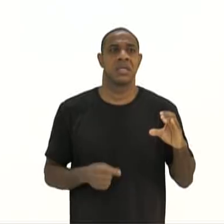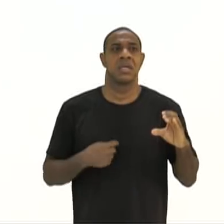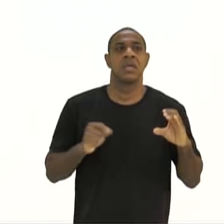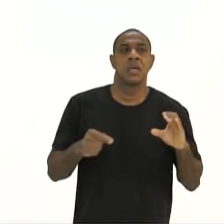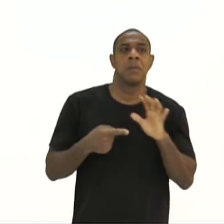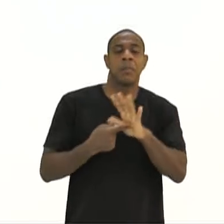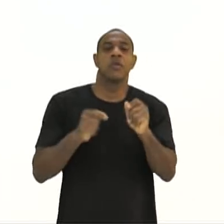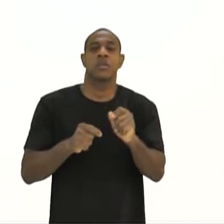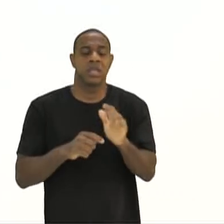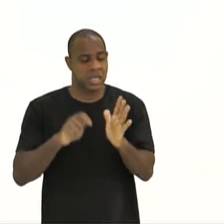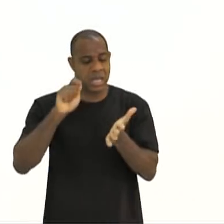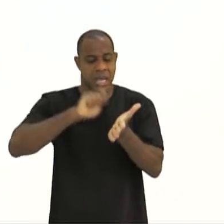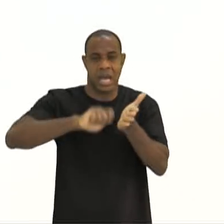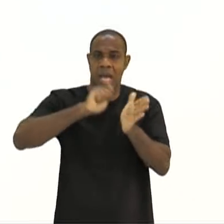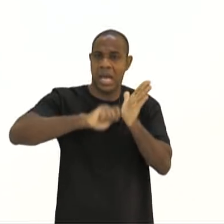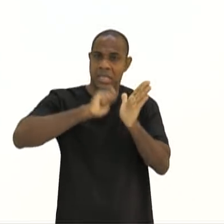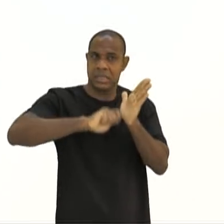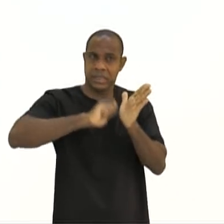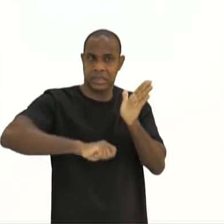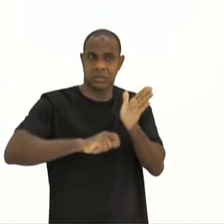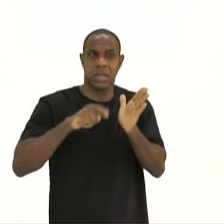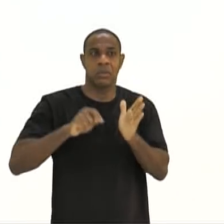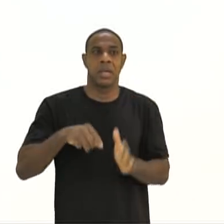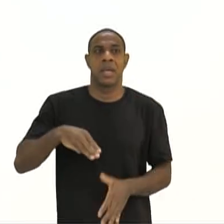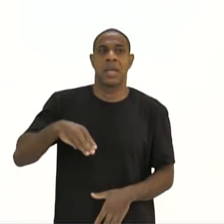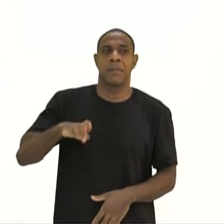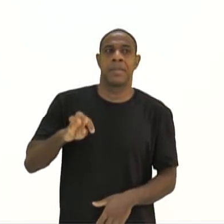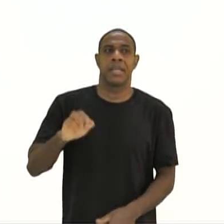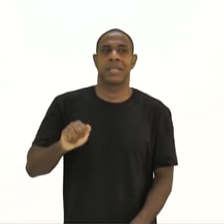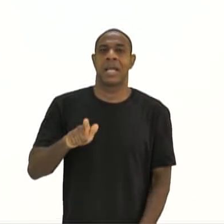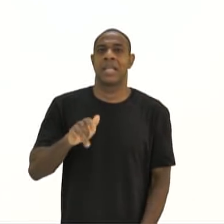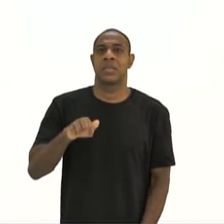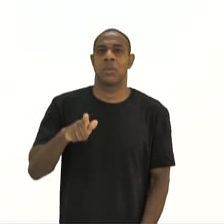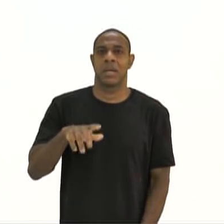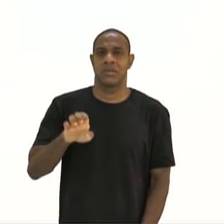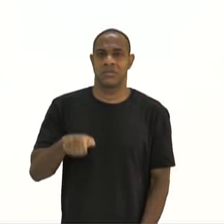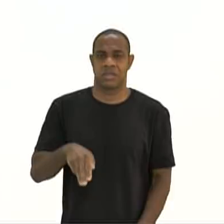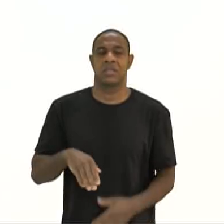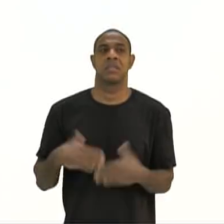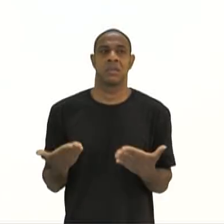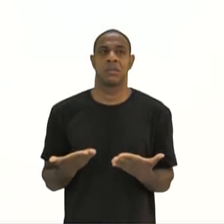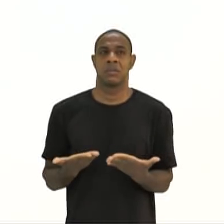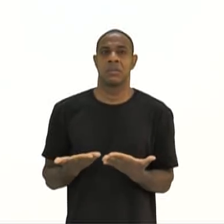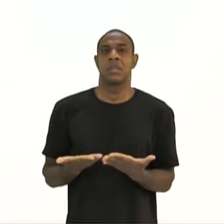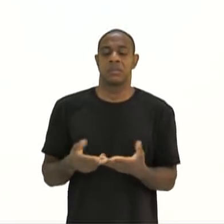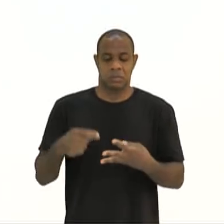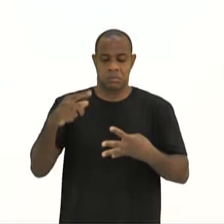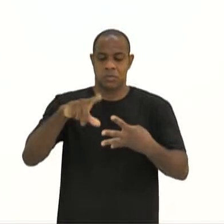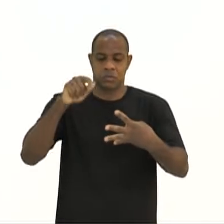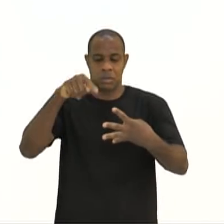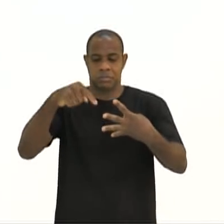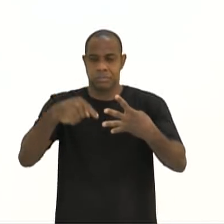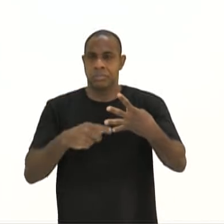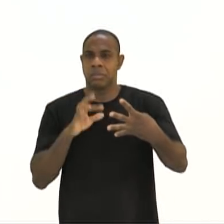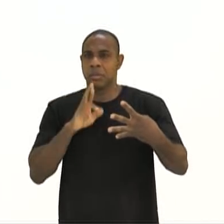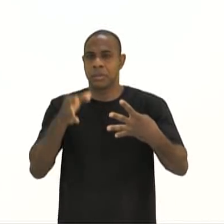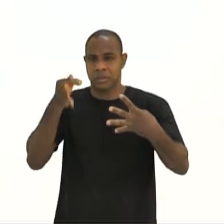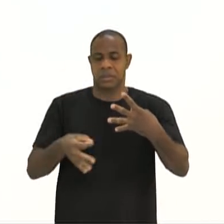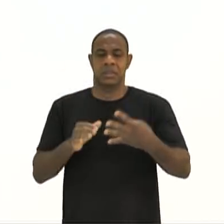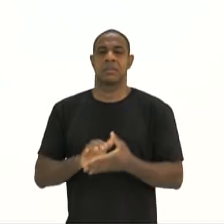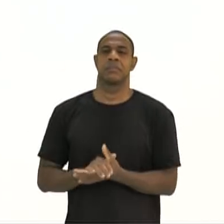a escrita. Não está muito difícil, né? Deem uma pensadinha aí e a gente retorna para verificar como ficou.